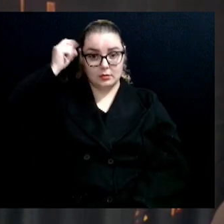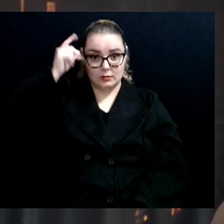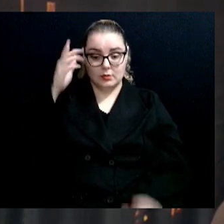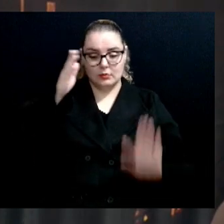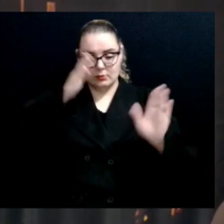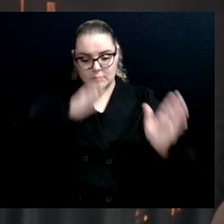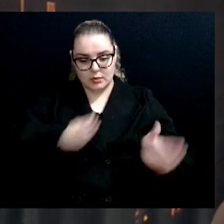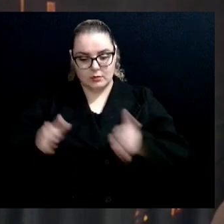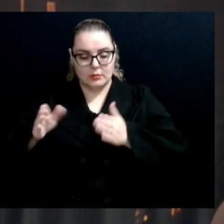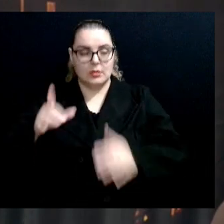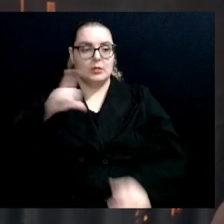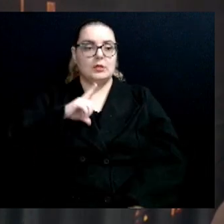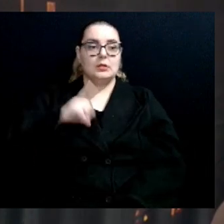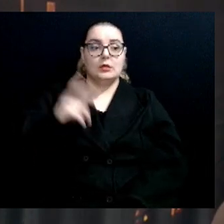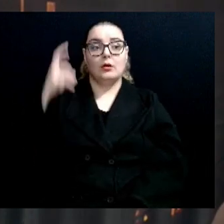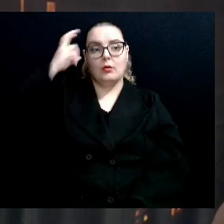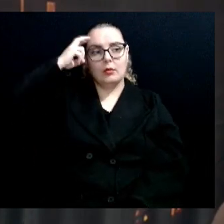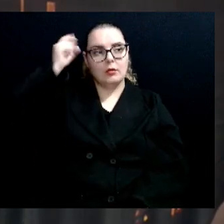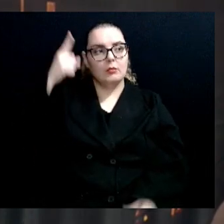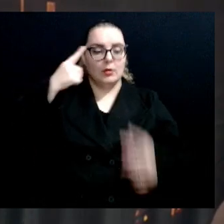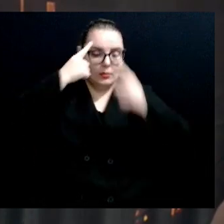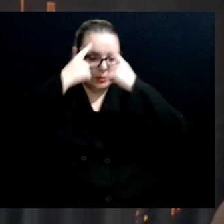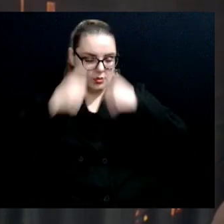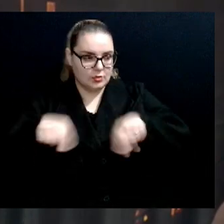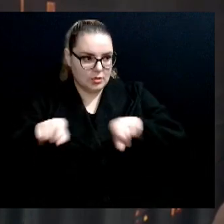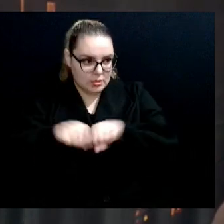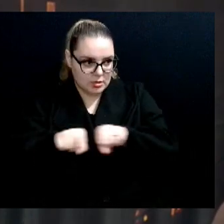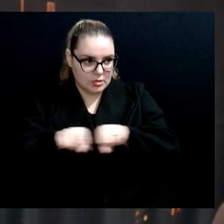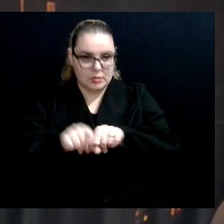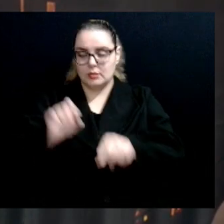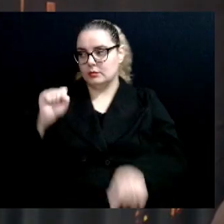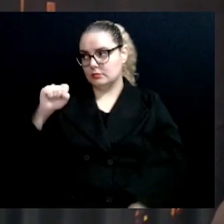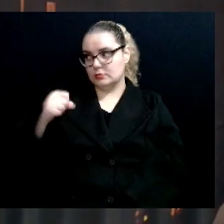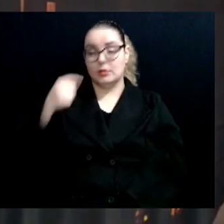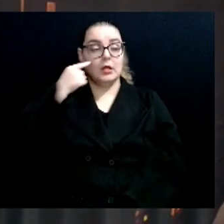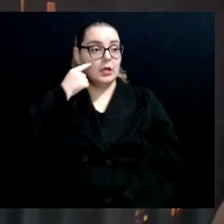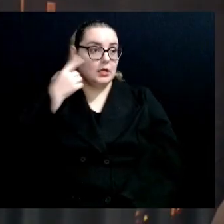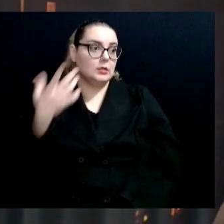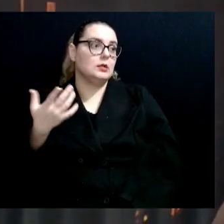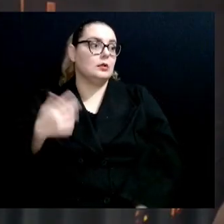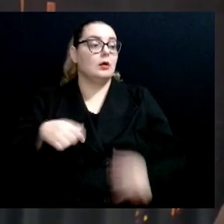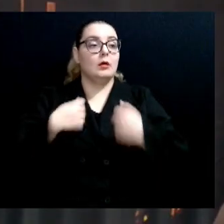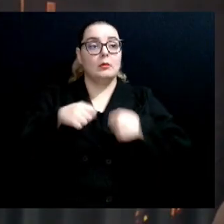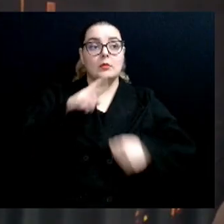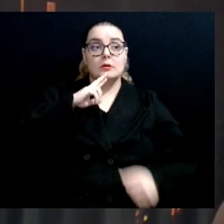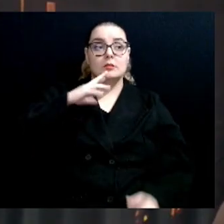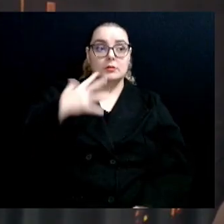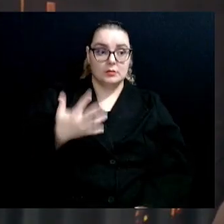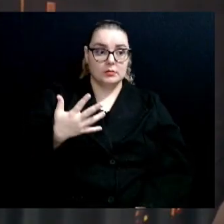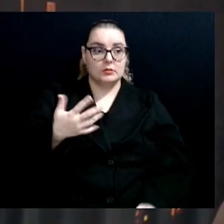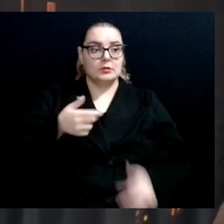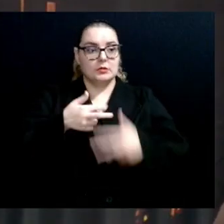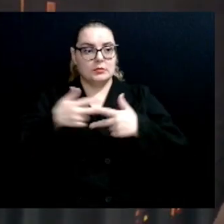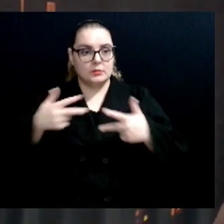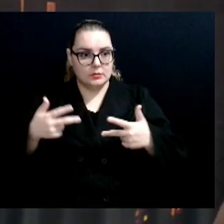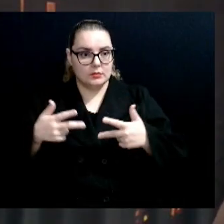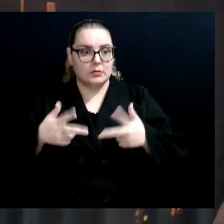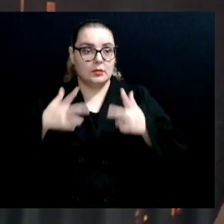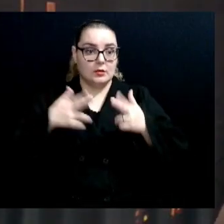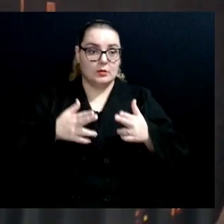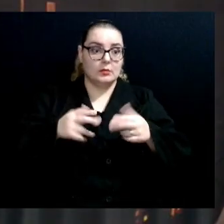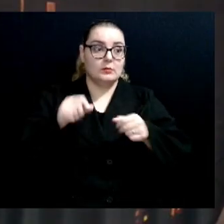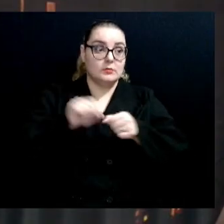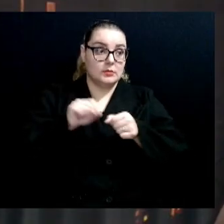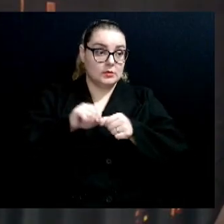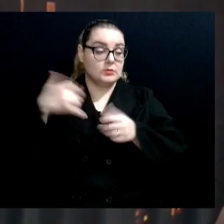de violência, a ideia de que eu preciso resolver as coisas, né? Assim como a gente faz com os idosos, a gente também